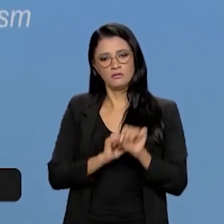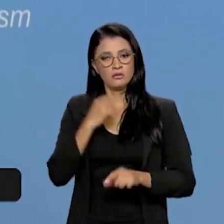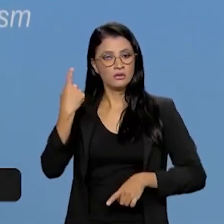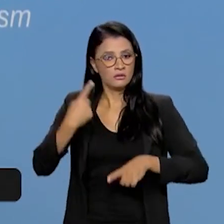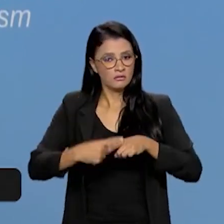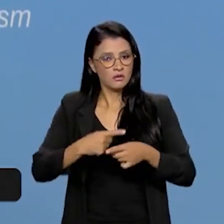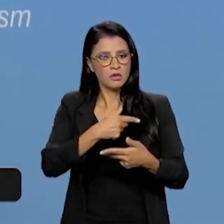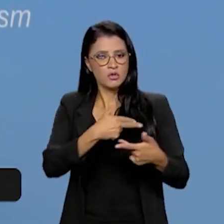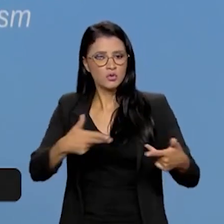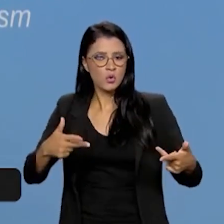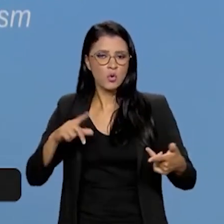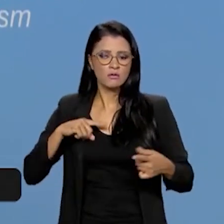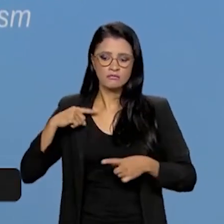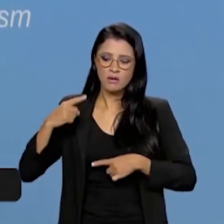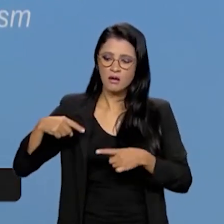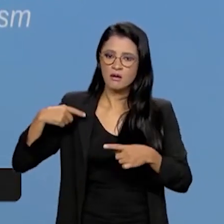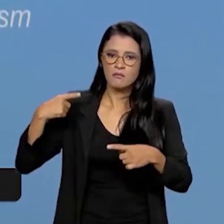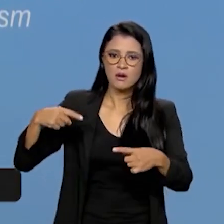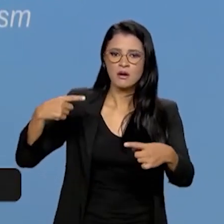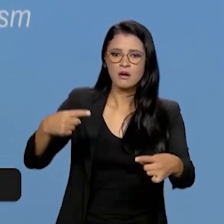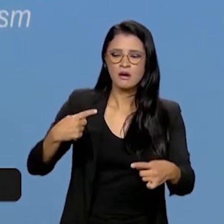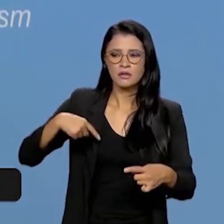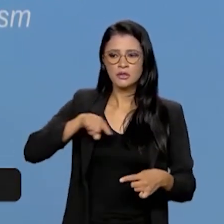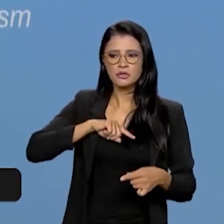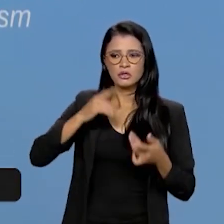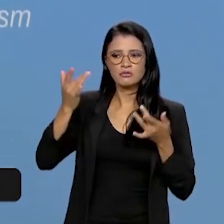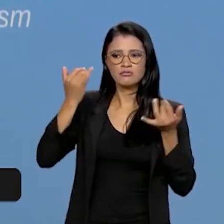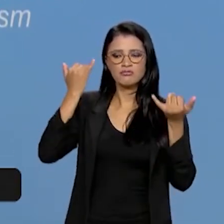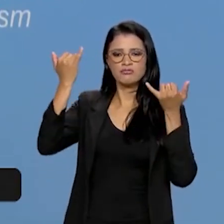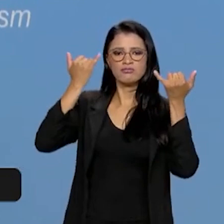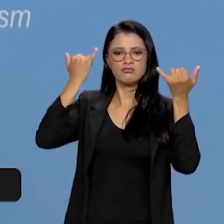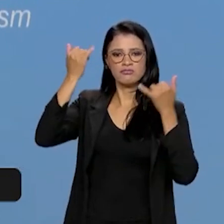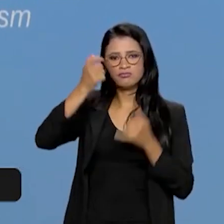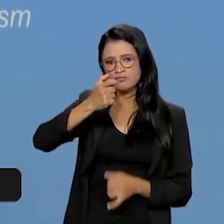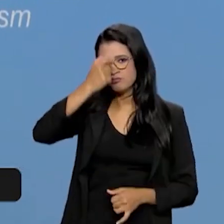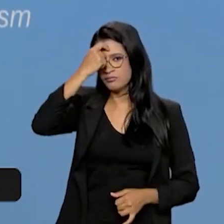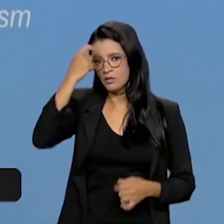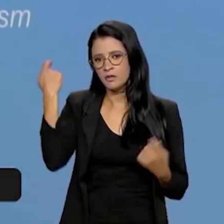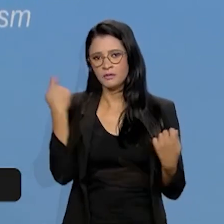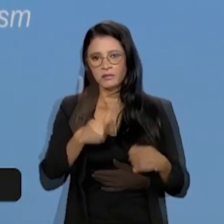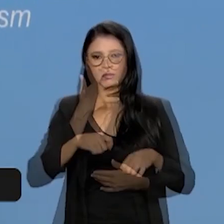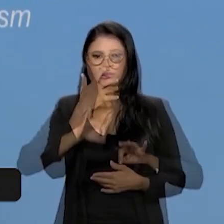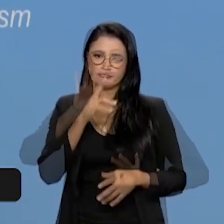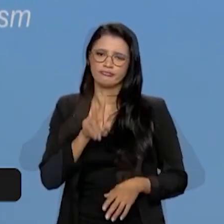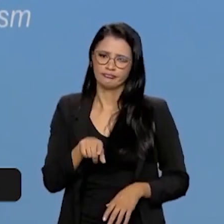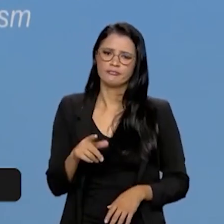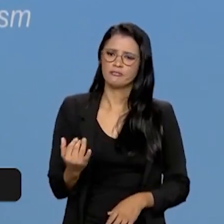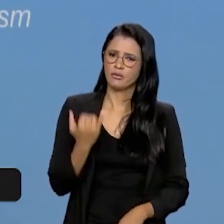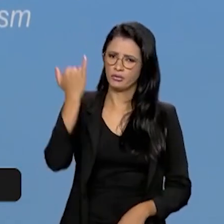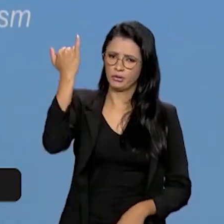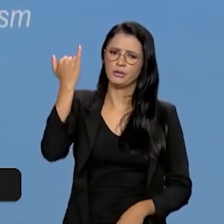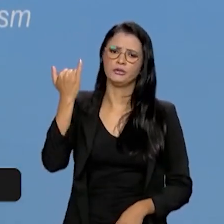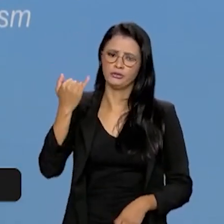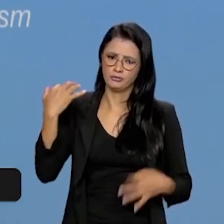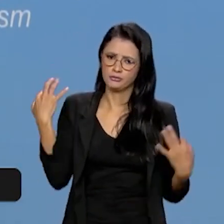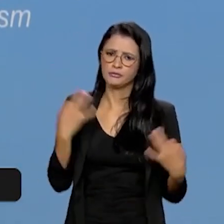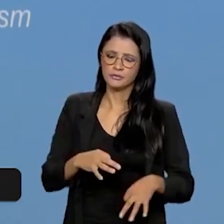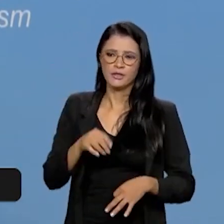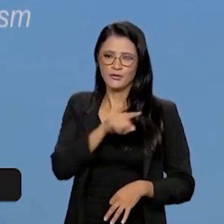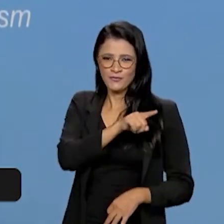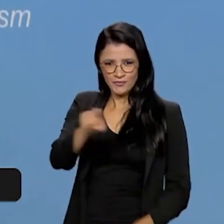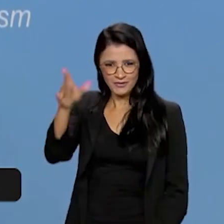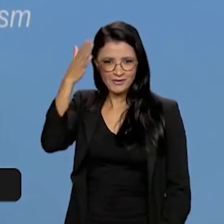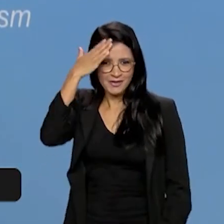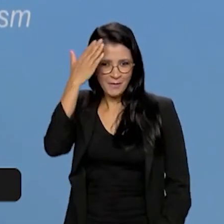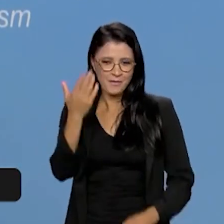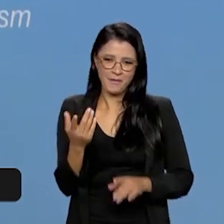acontecendo e a gente vai ganhando consciência de que nós temos que nos organizar. Vocês sabem que quando nós